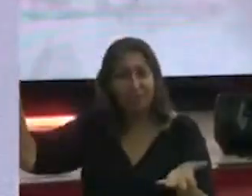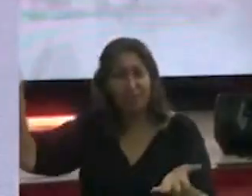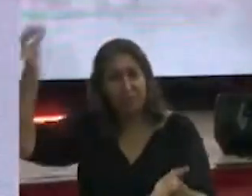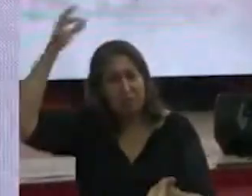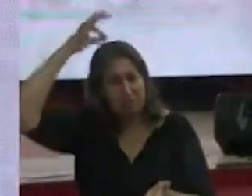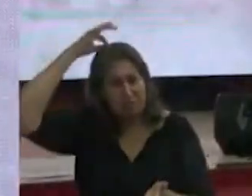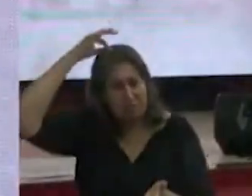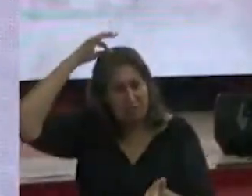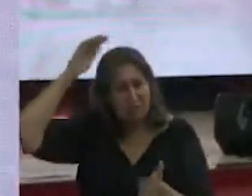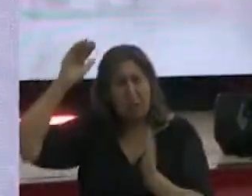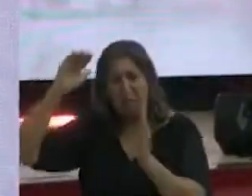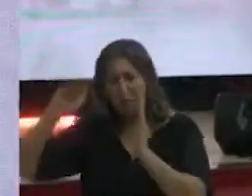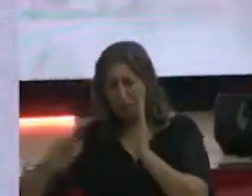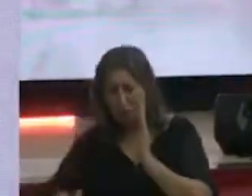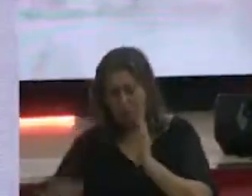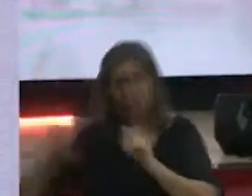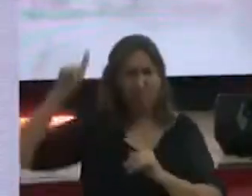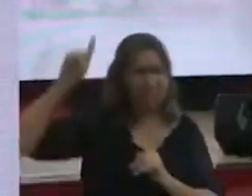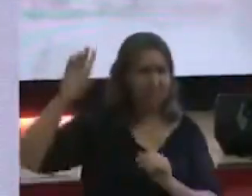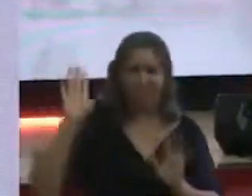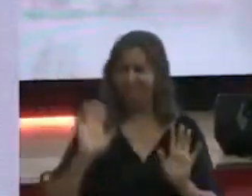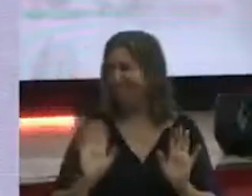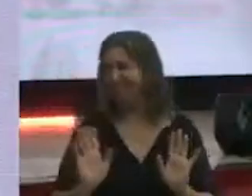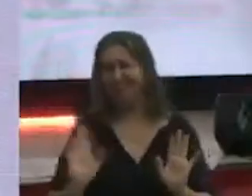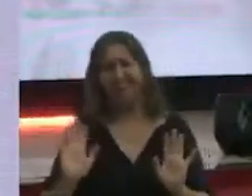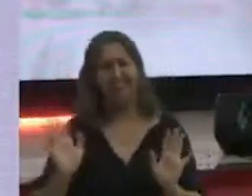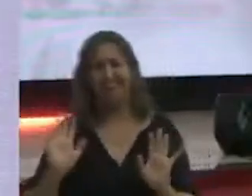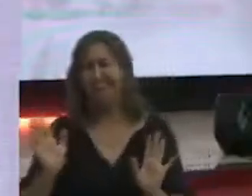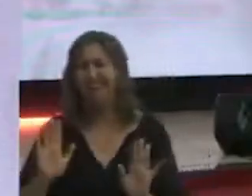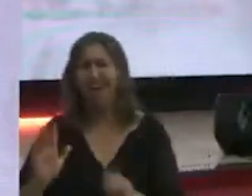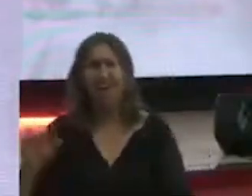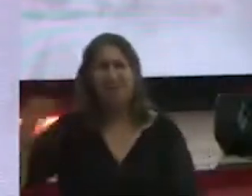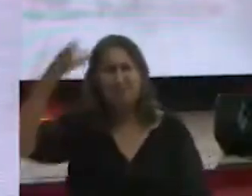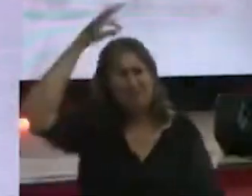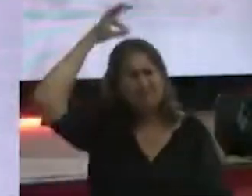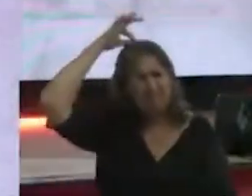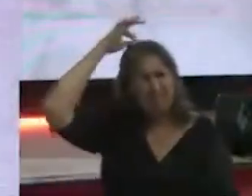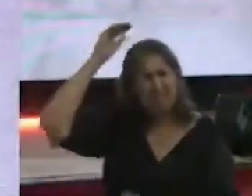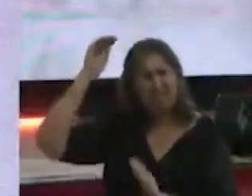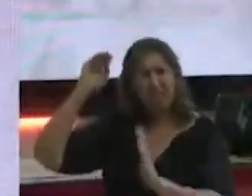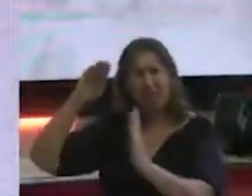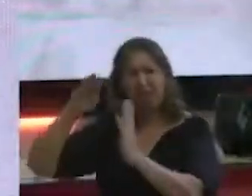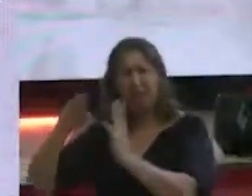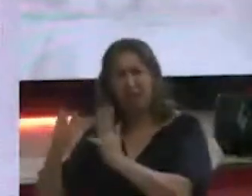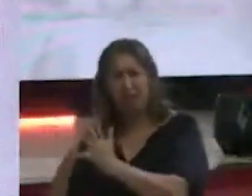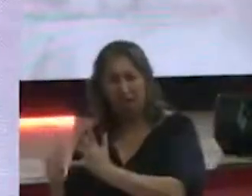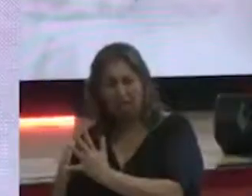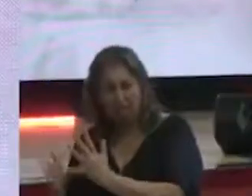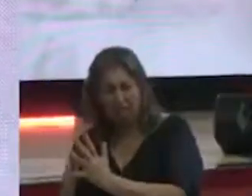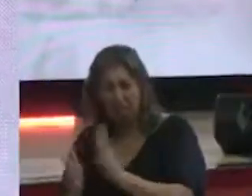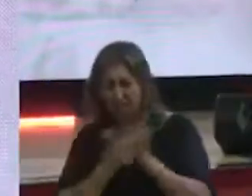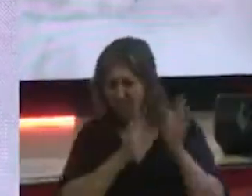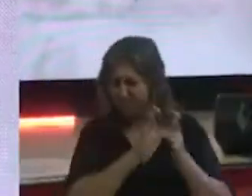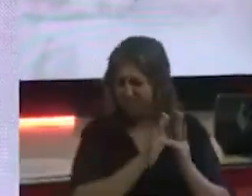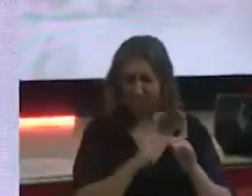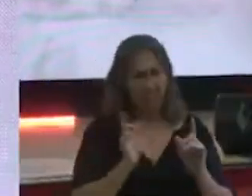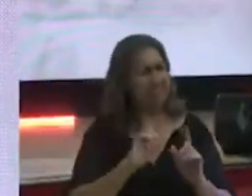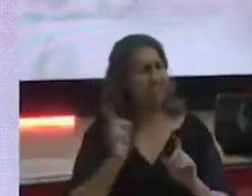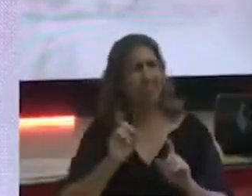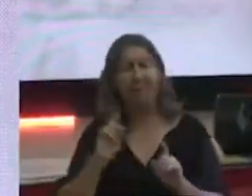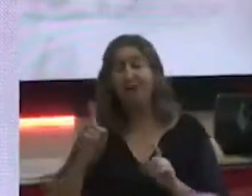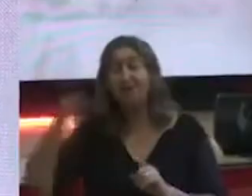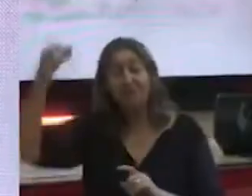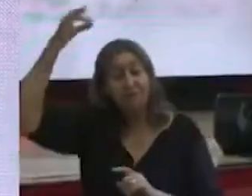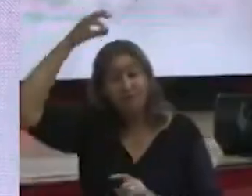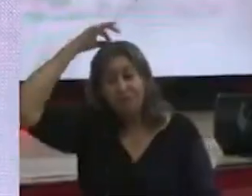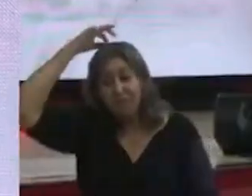Deus o espírito santo não é inferior a Jesus o Espírito Santo é uma